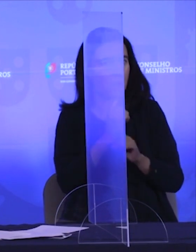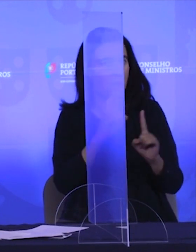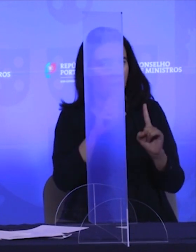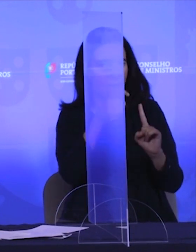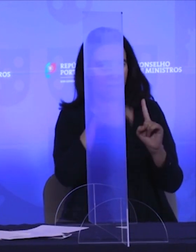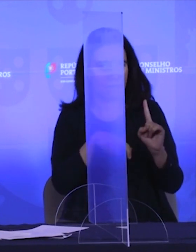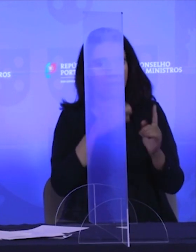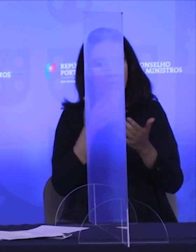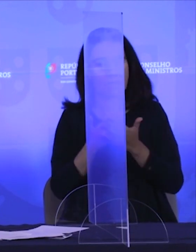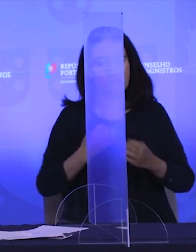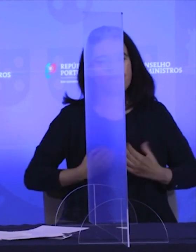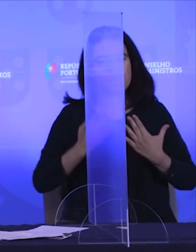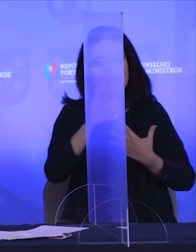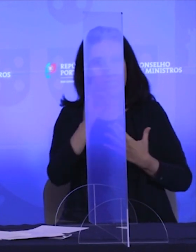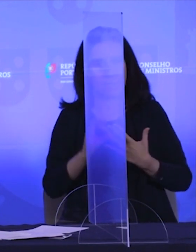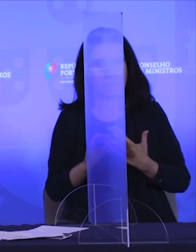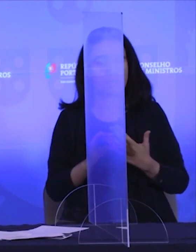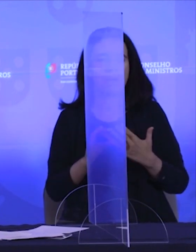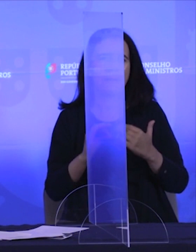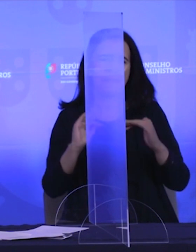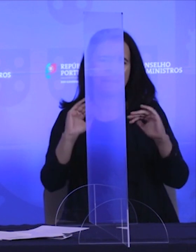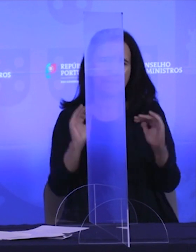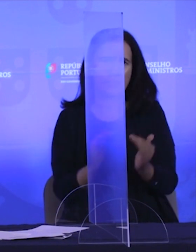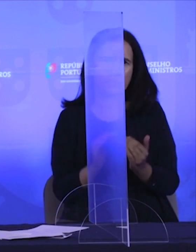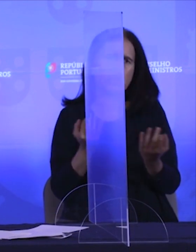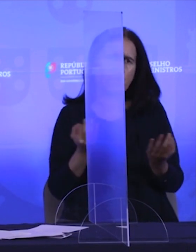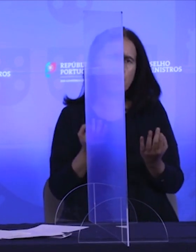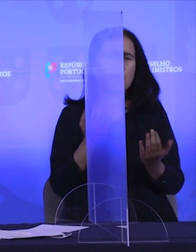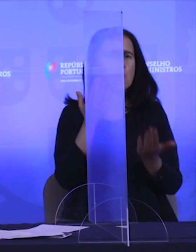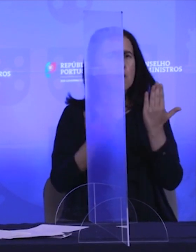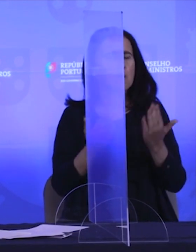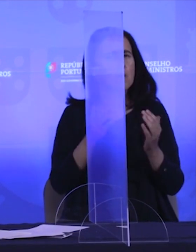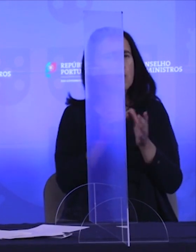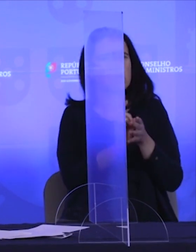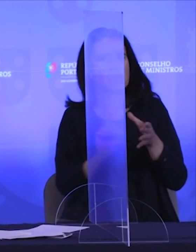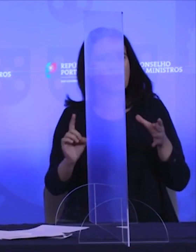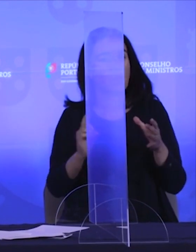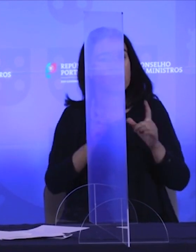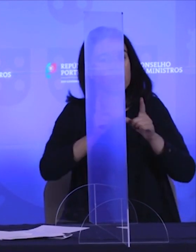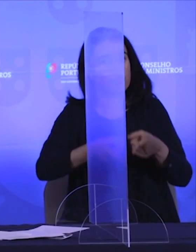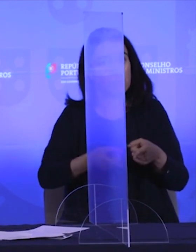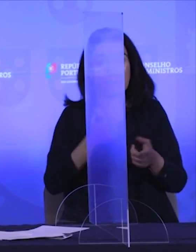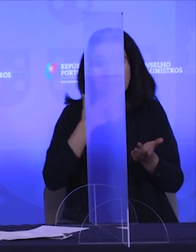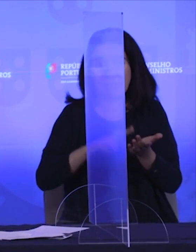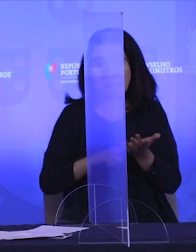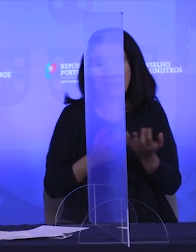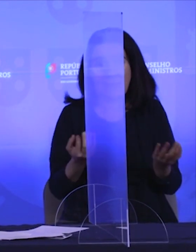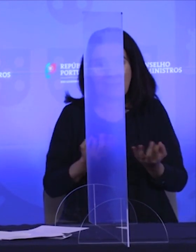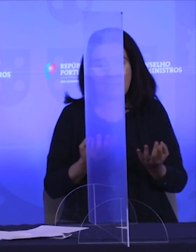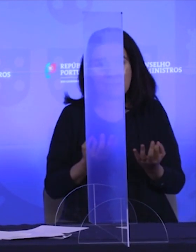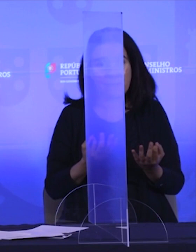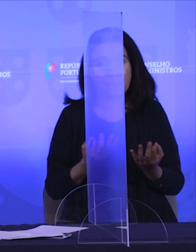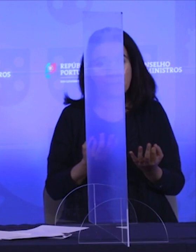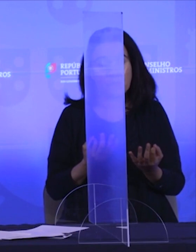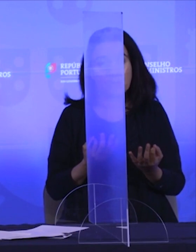com uma incidência que, sendo ainda mais baixa do que era quando iniciámos o período de desconfinamento, a verdade é que